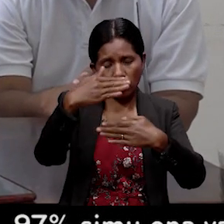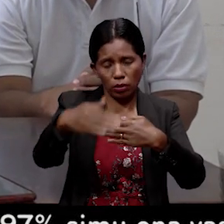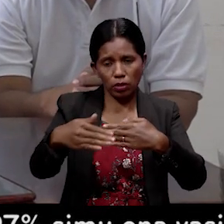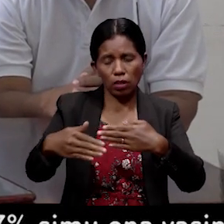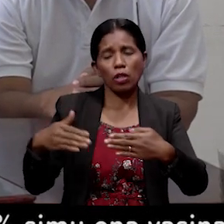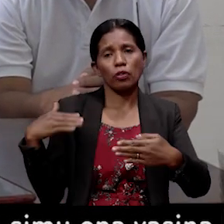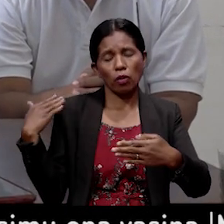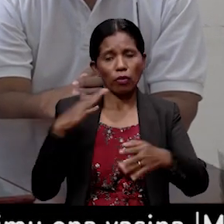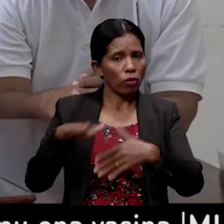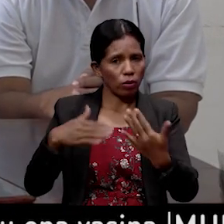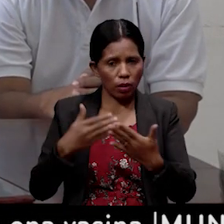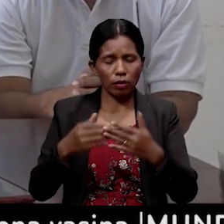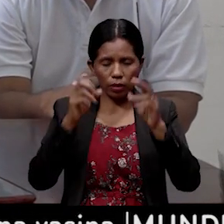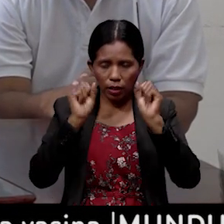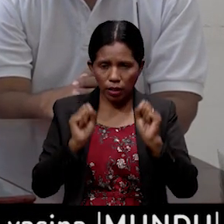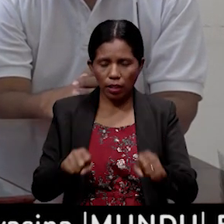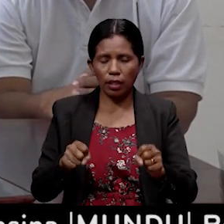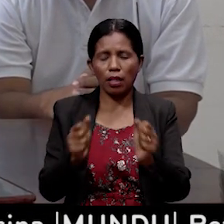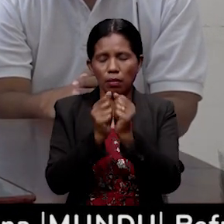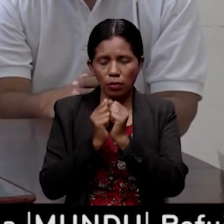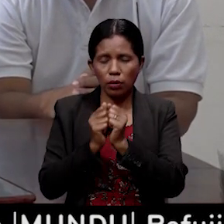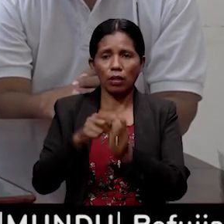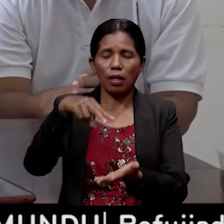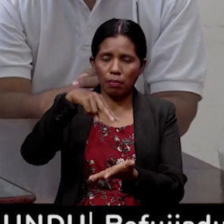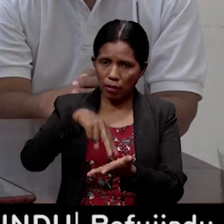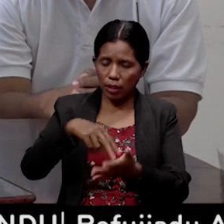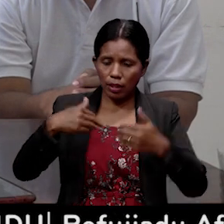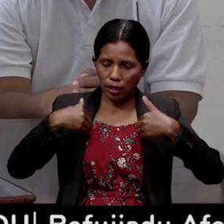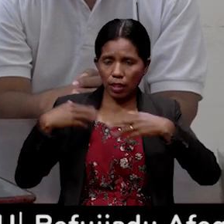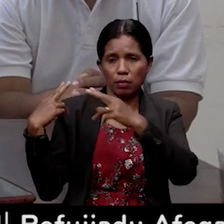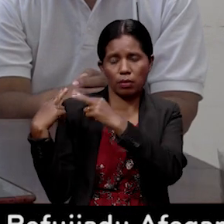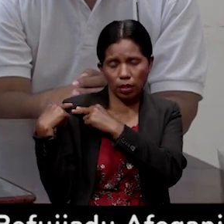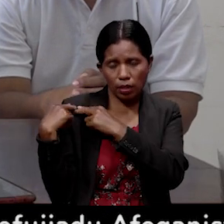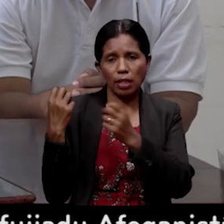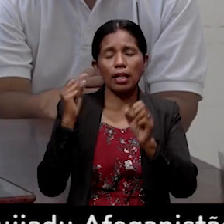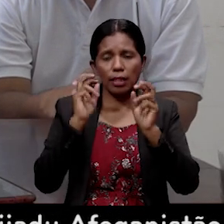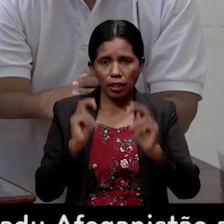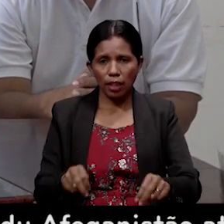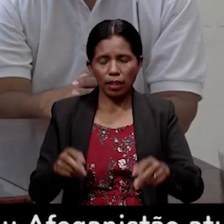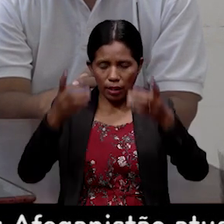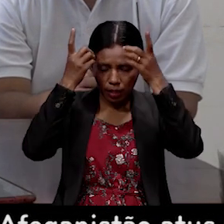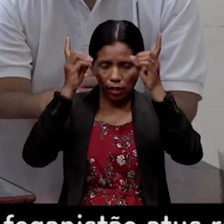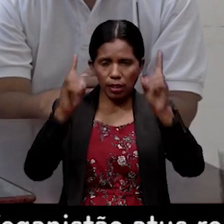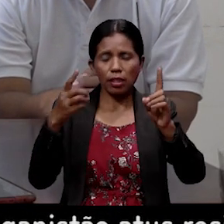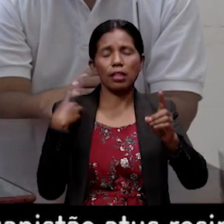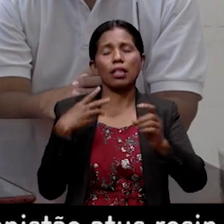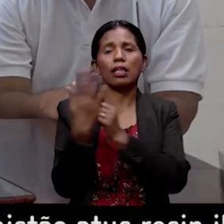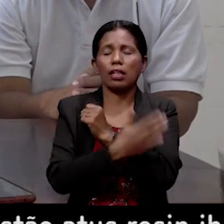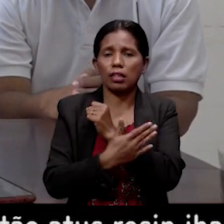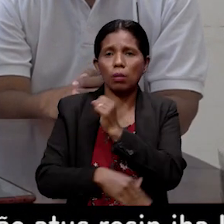hamutu, hambri, foi a responsabilidade que tá, tem que terminar dune, e tem nação né, ba etapa foi unida nebe que dia